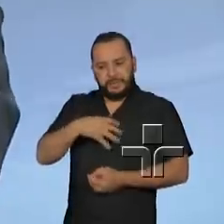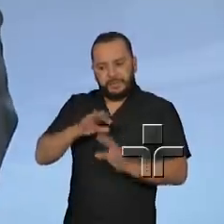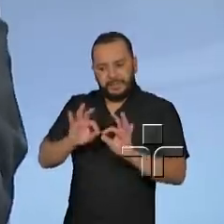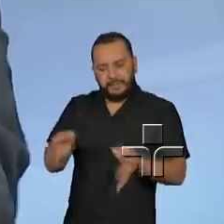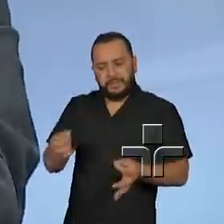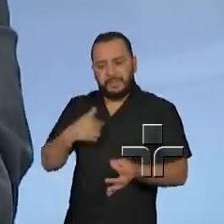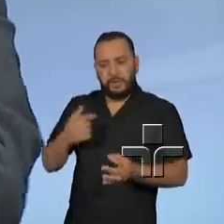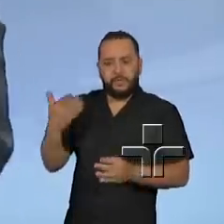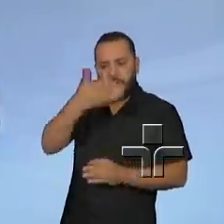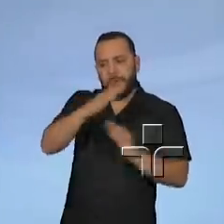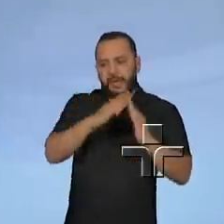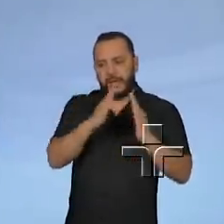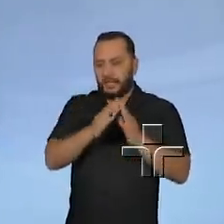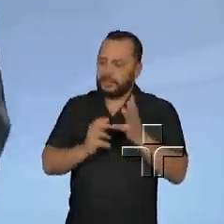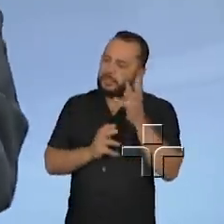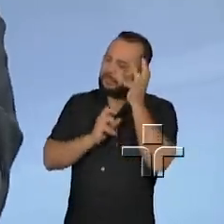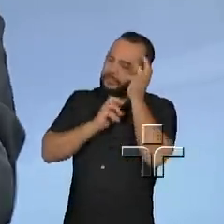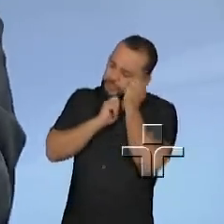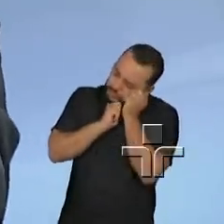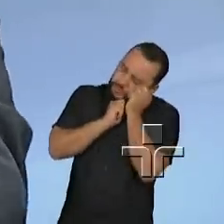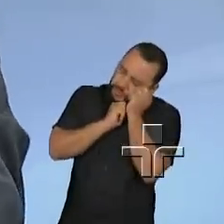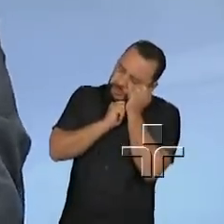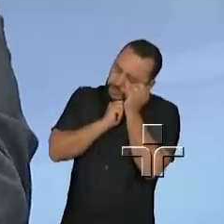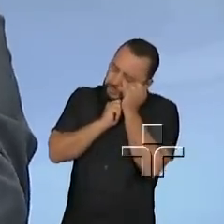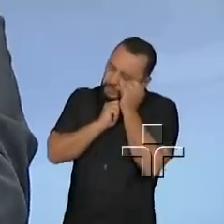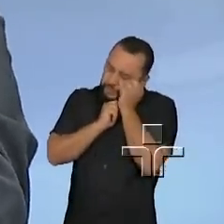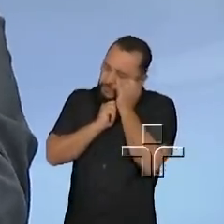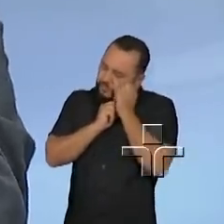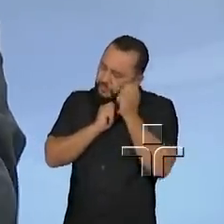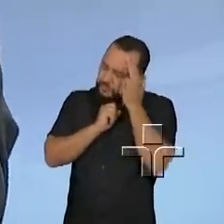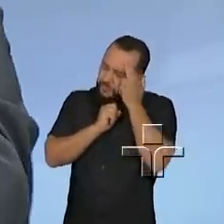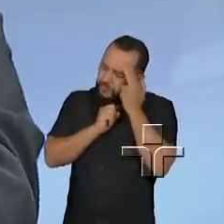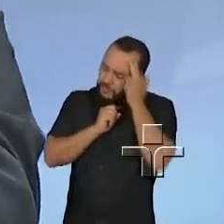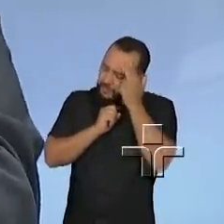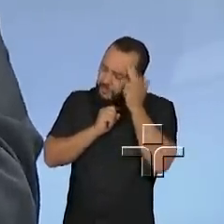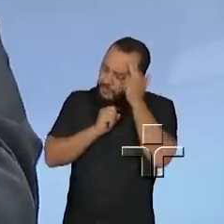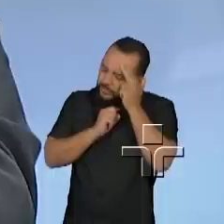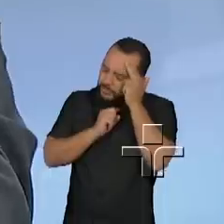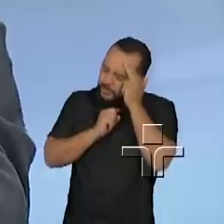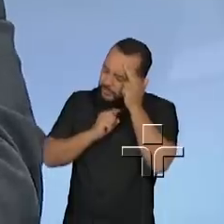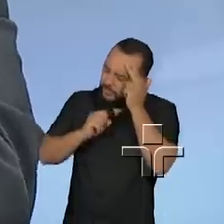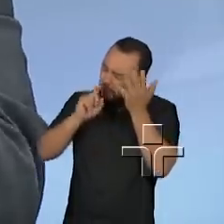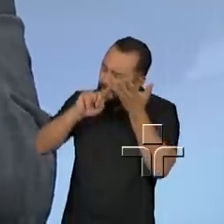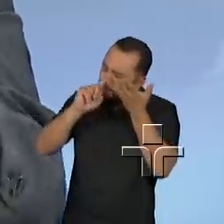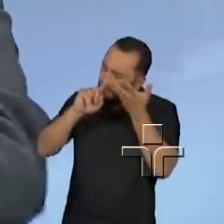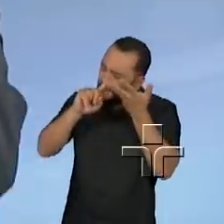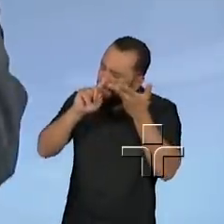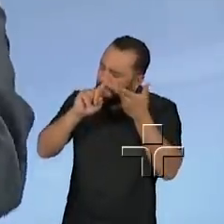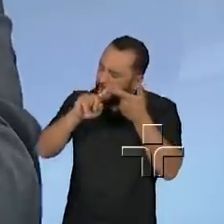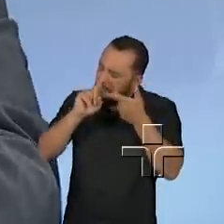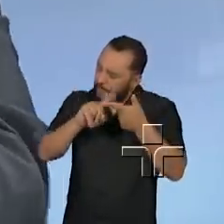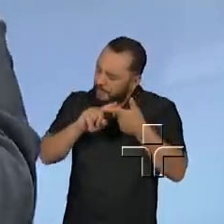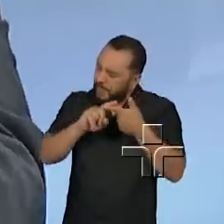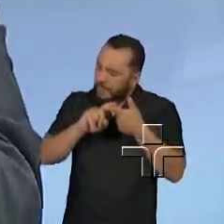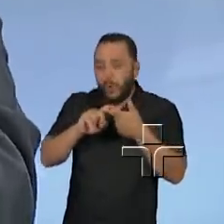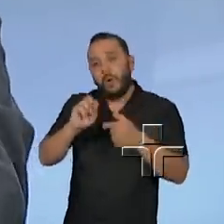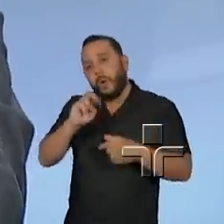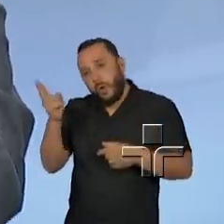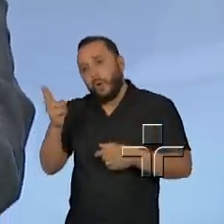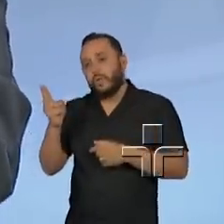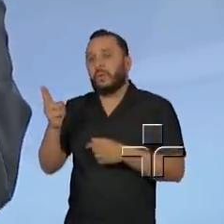para minha casa, eu vou dormir mais, eu vou olhar melhor para os meus sonhos, talvez vou conversar com um terapeuta.